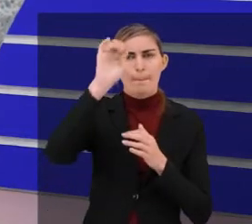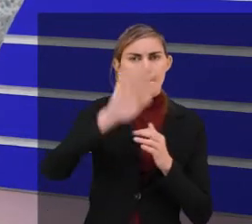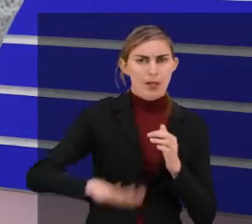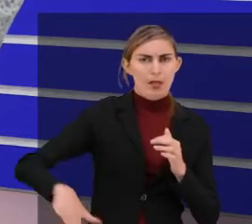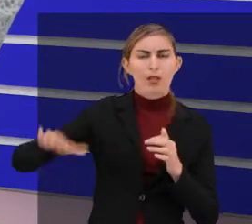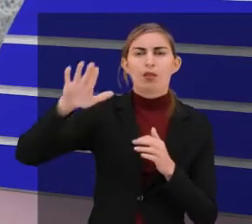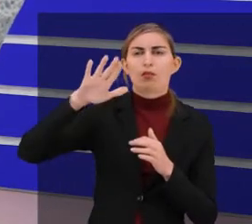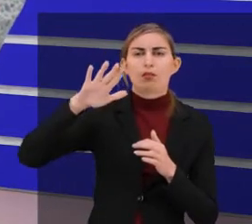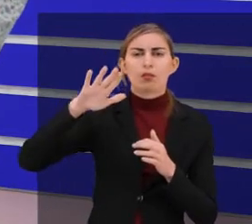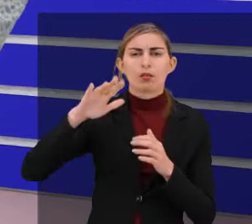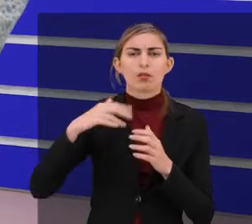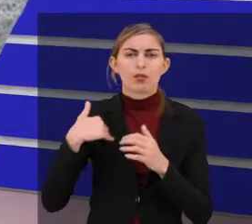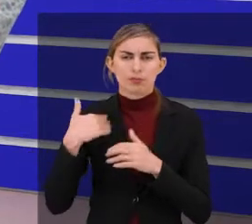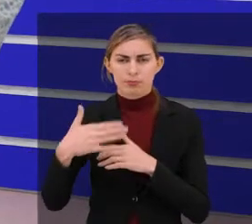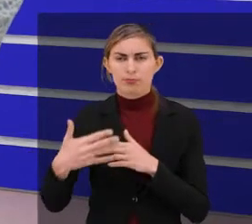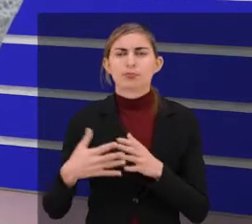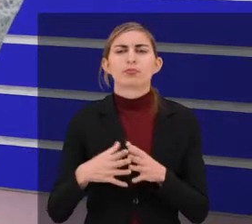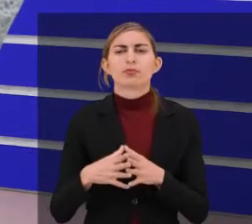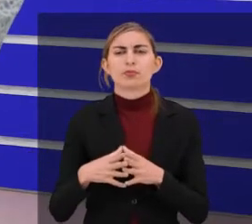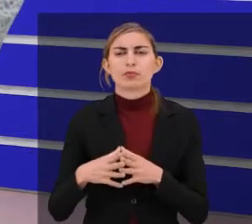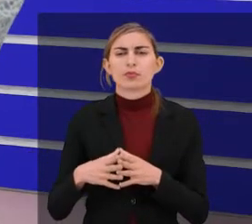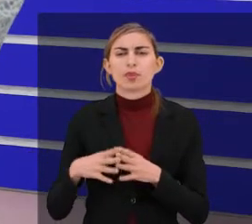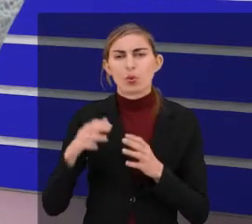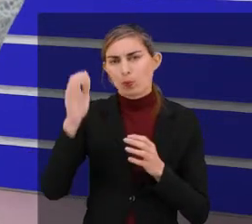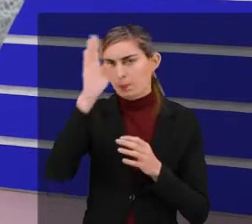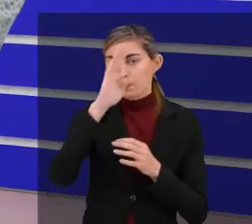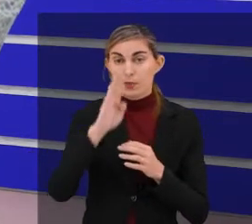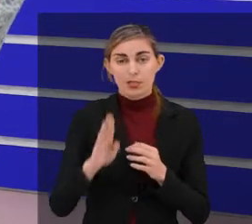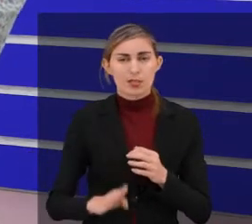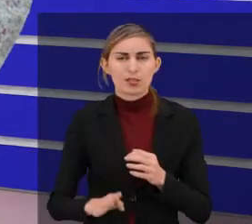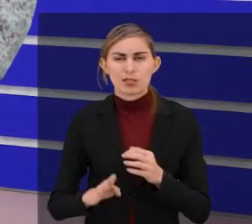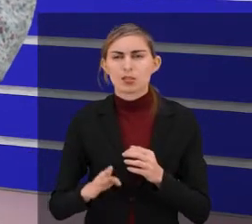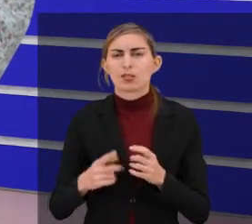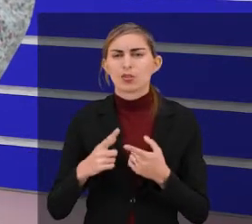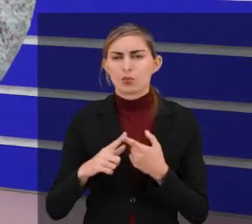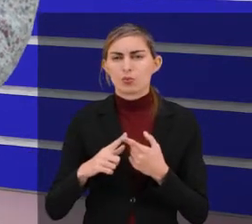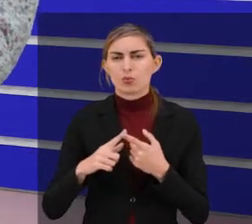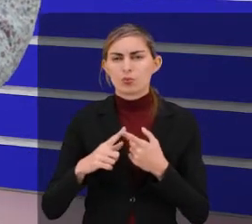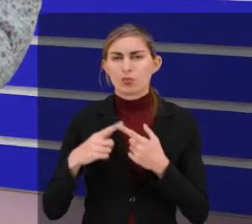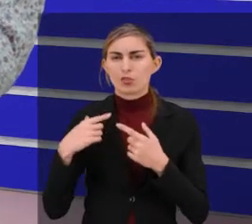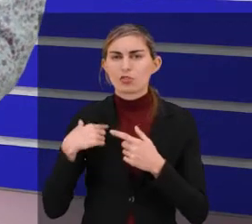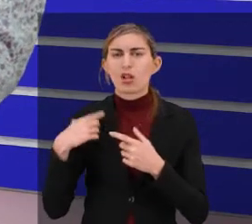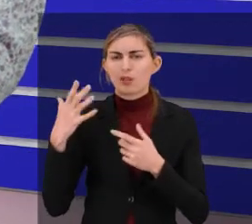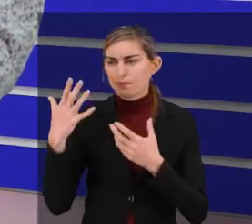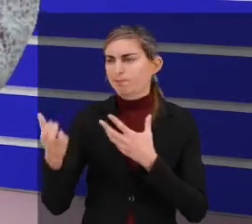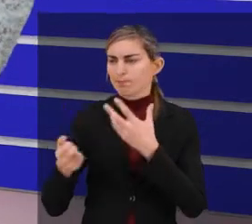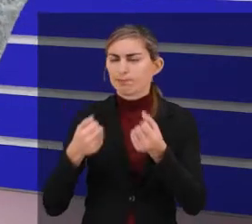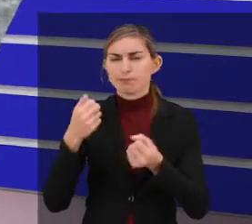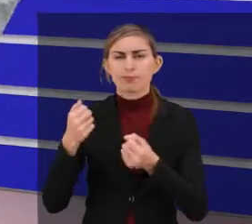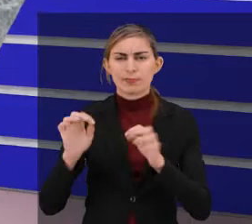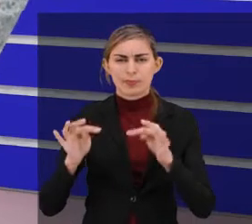né? E na Nova Zelândia. Então, o Brasil ele está